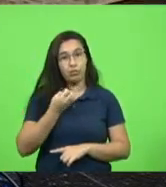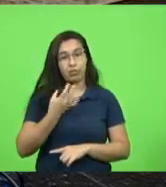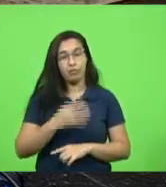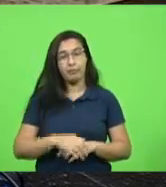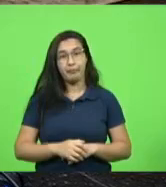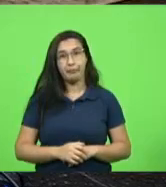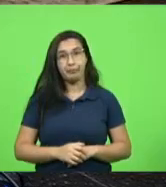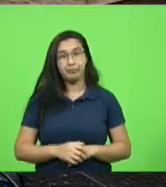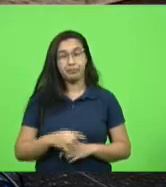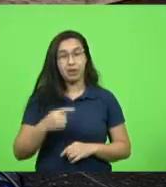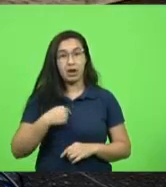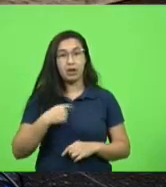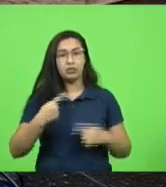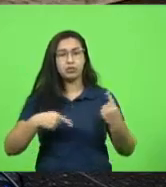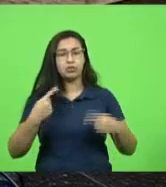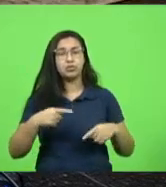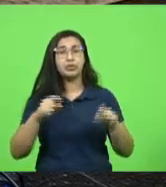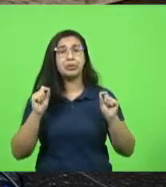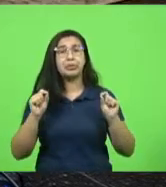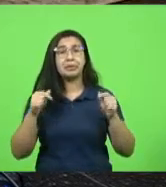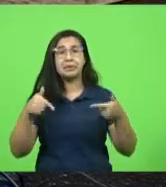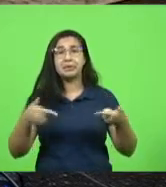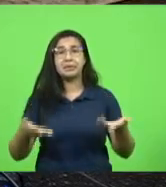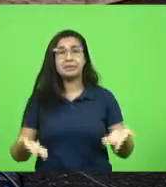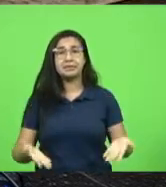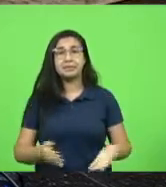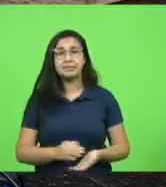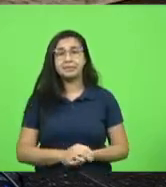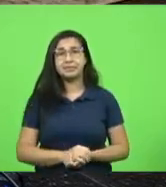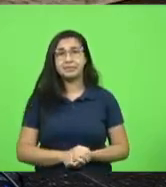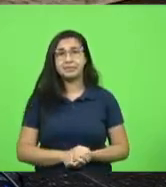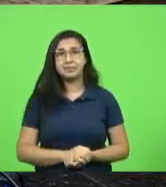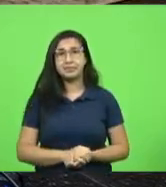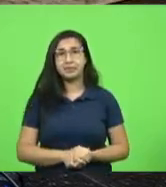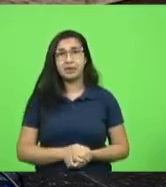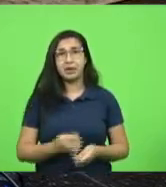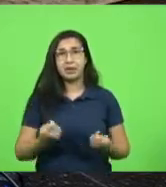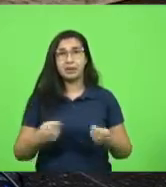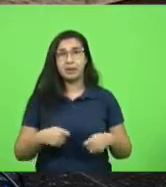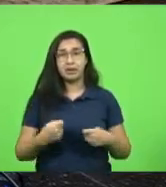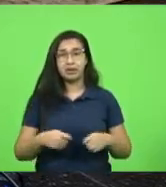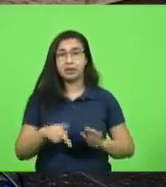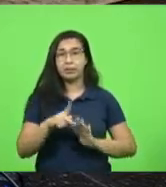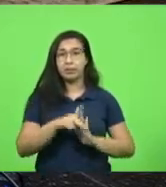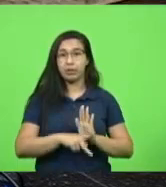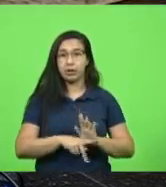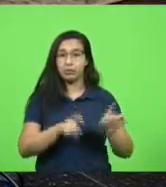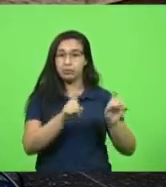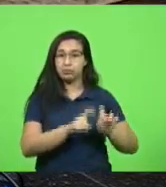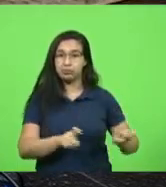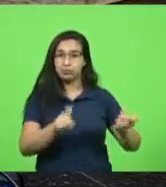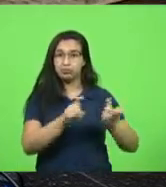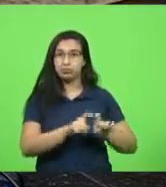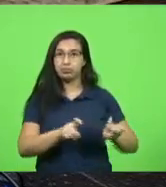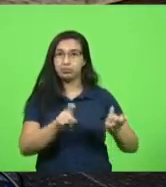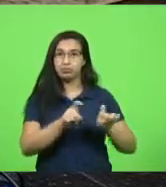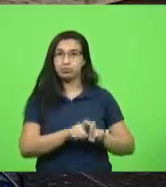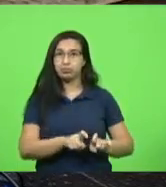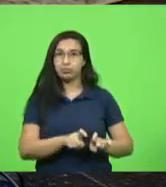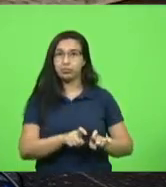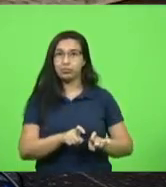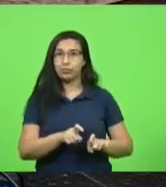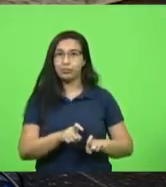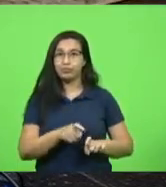Então, eu vou discutir o quê aqui dentro? Aqui? A gente deveria ter um programa de computador que a gente vai ali, né, onde tem